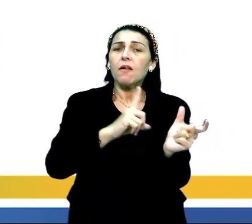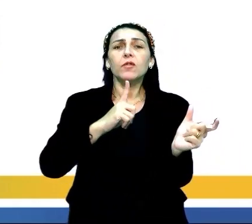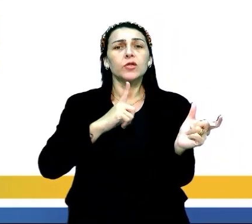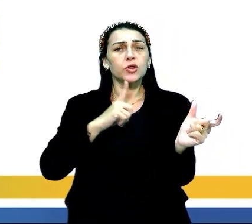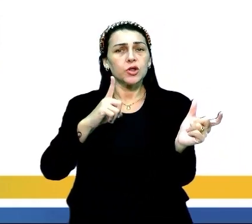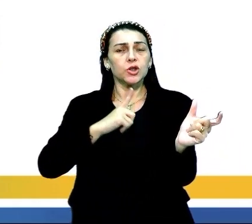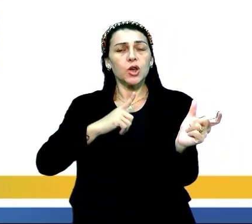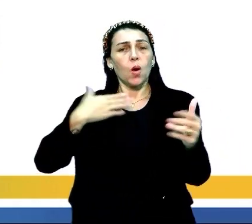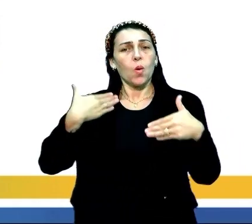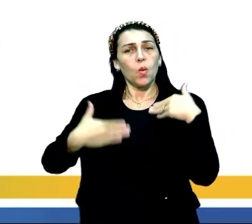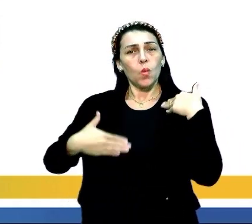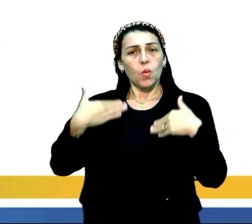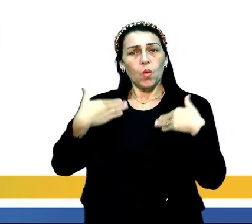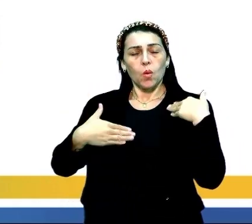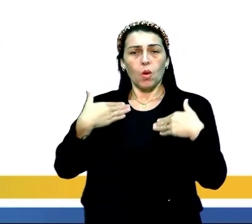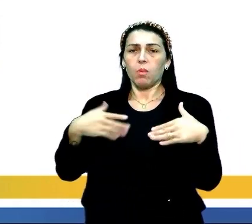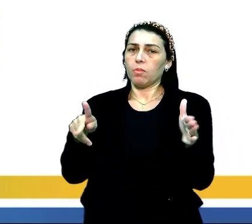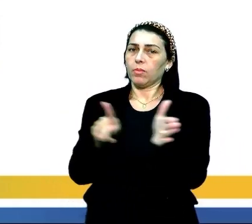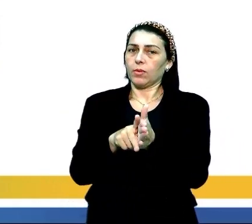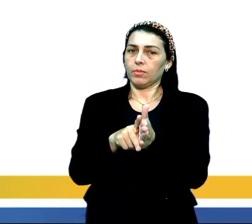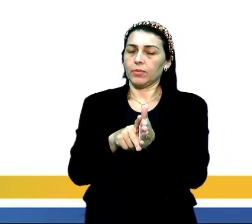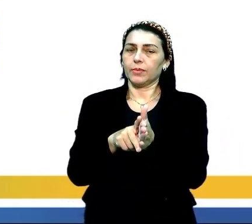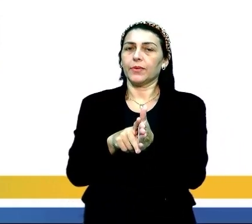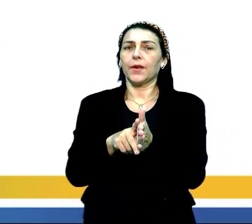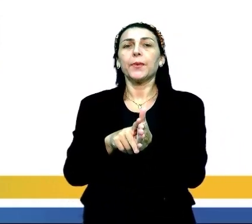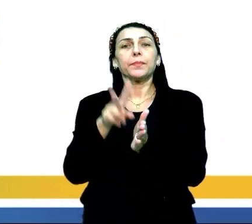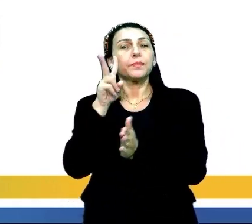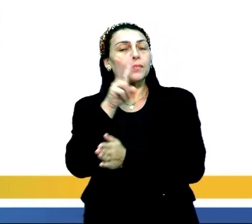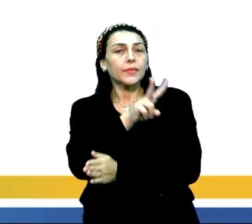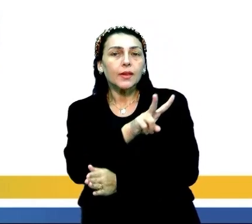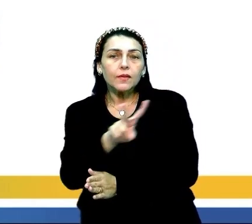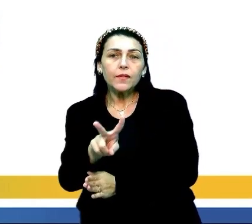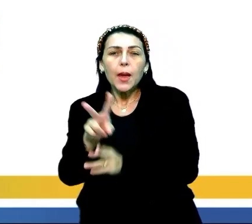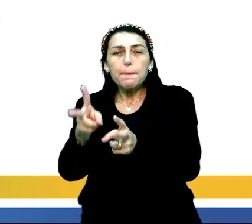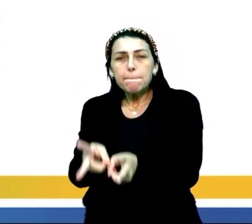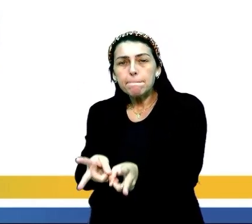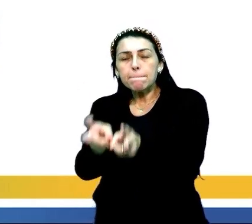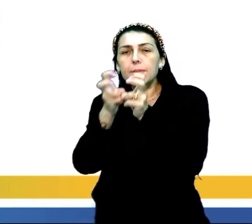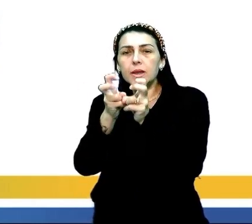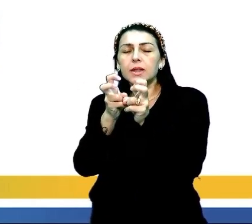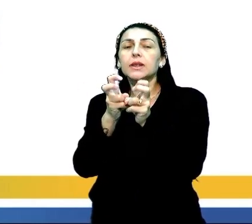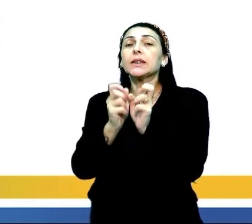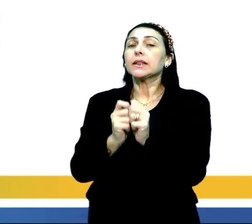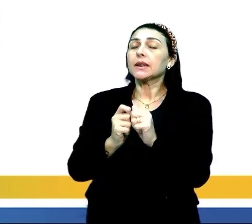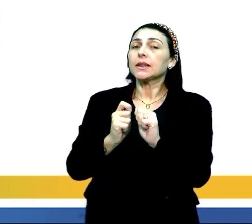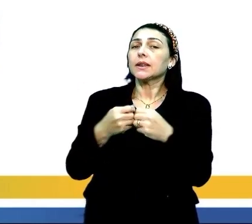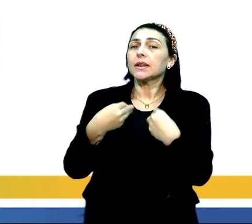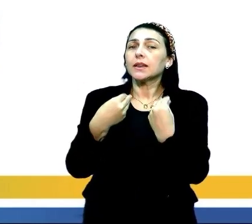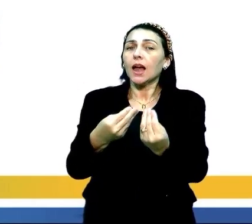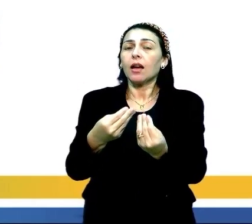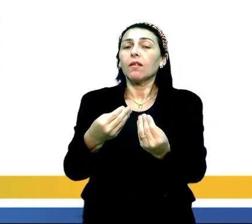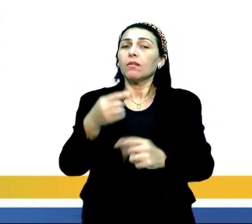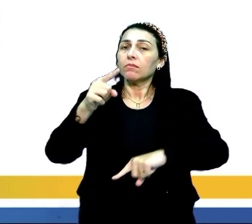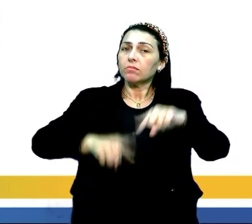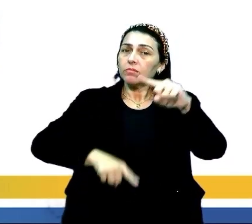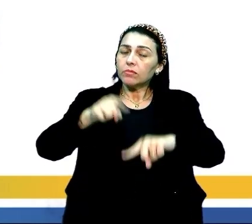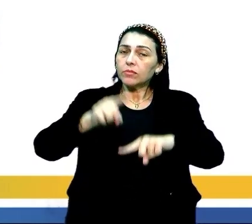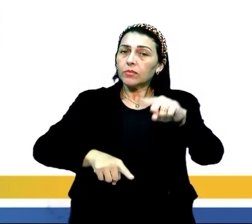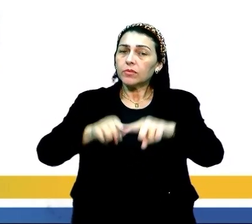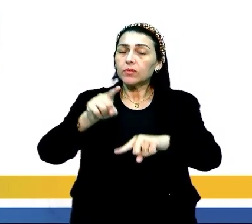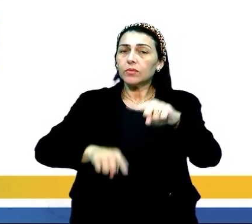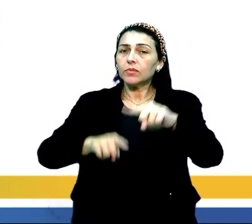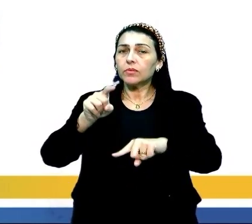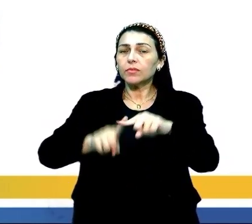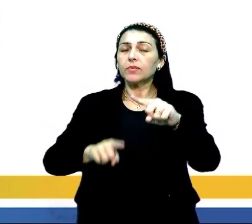o corpo para ela. Via e notava que davam ao objeto,